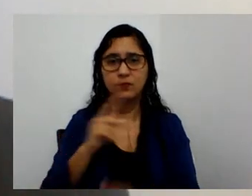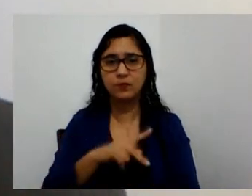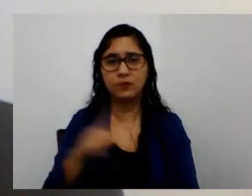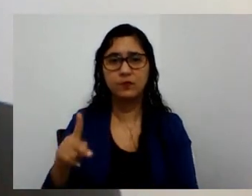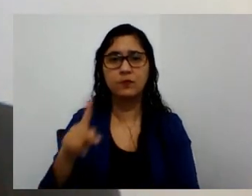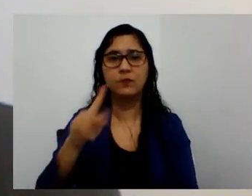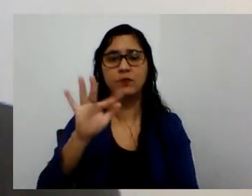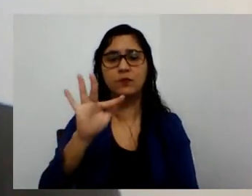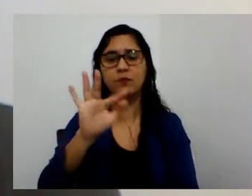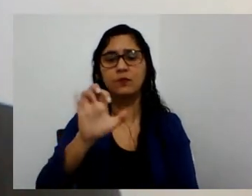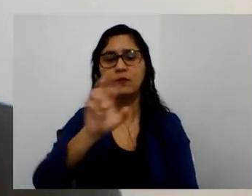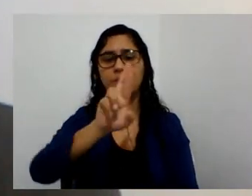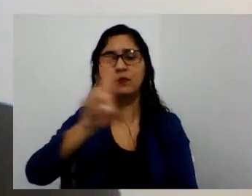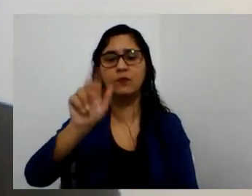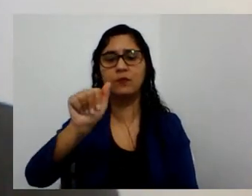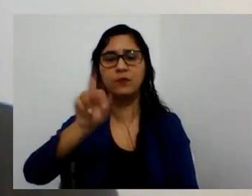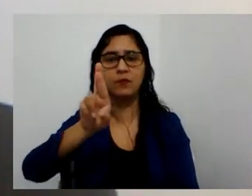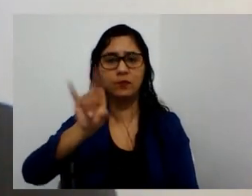tenha a palavra.